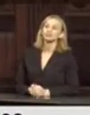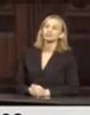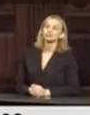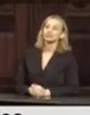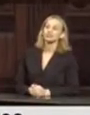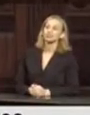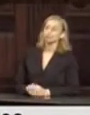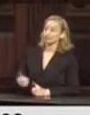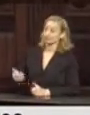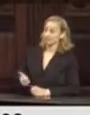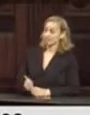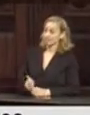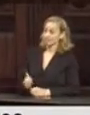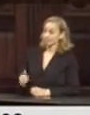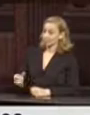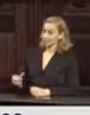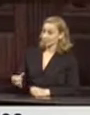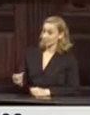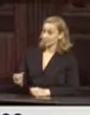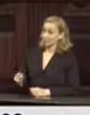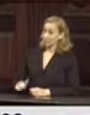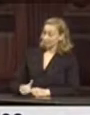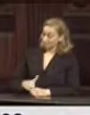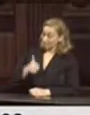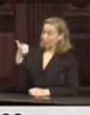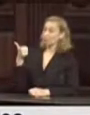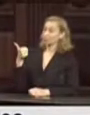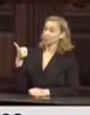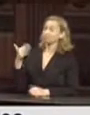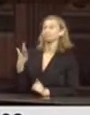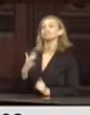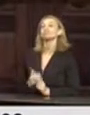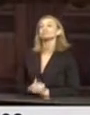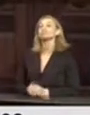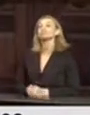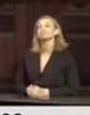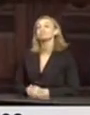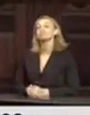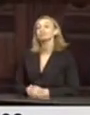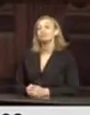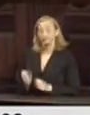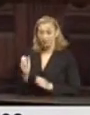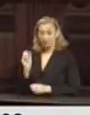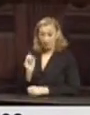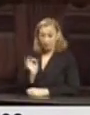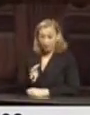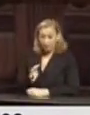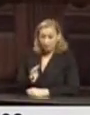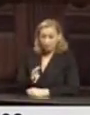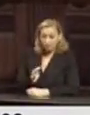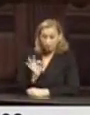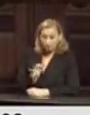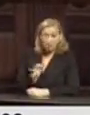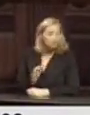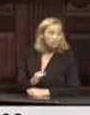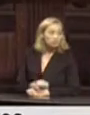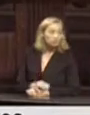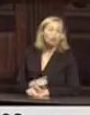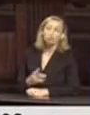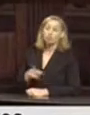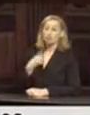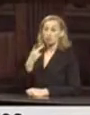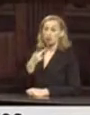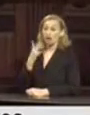revolucionárias. Não é claro, deputado Juliano? É claro. E quando a gente diz as